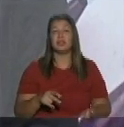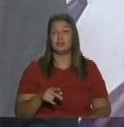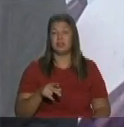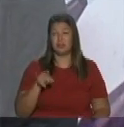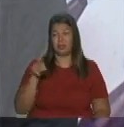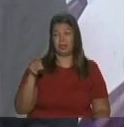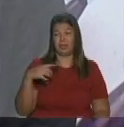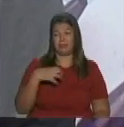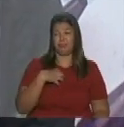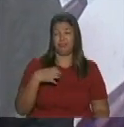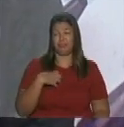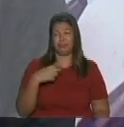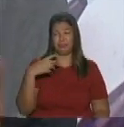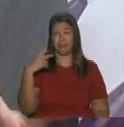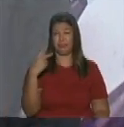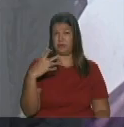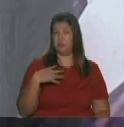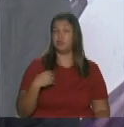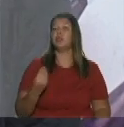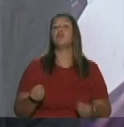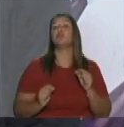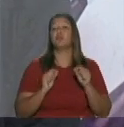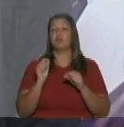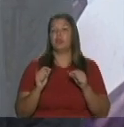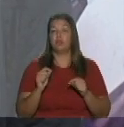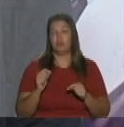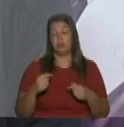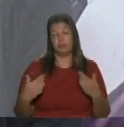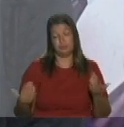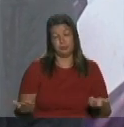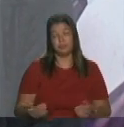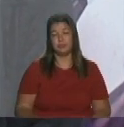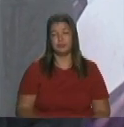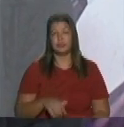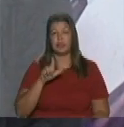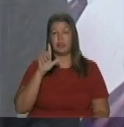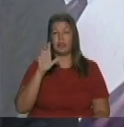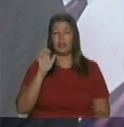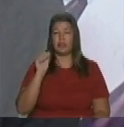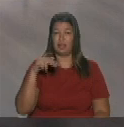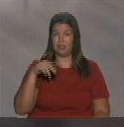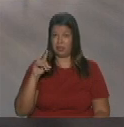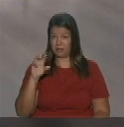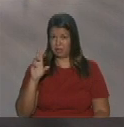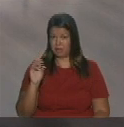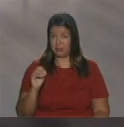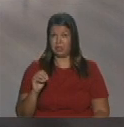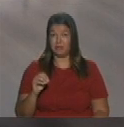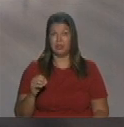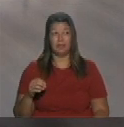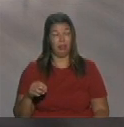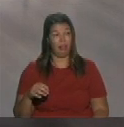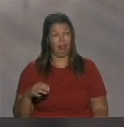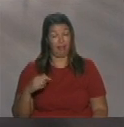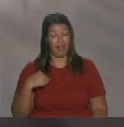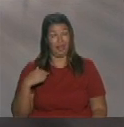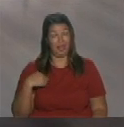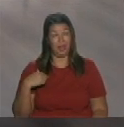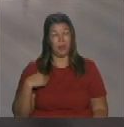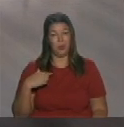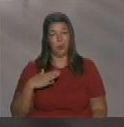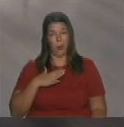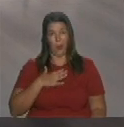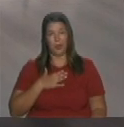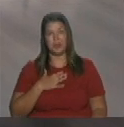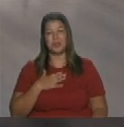diferente da que você gostaria que o seu filho recebesse. Leandro. Nossa, isso me fez lembrar, não sei se vocês gostam de